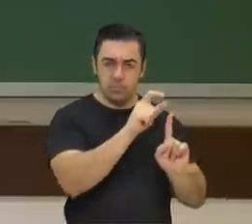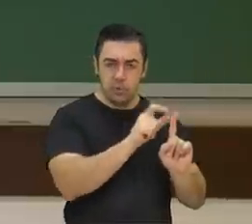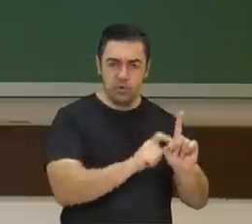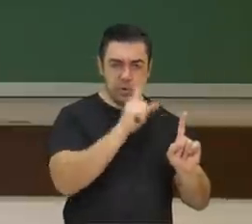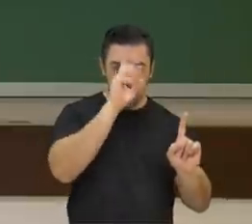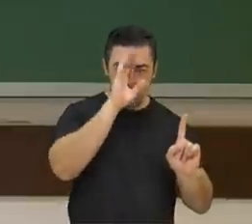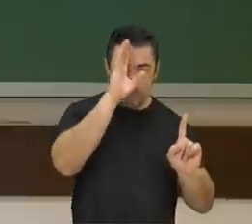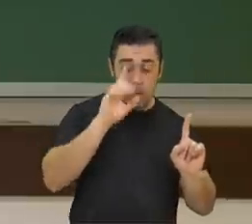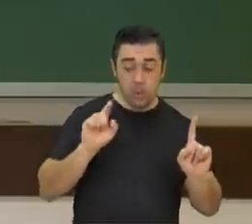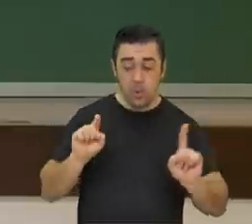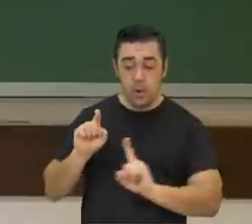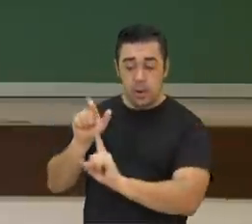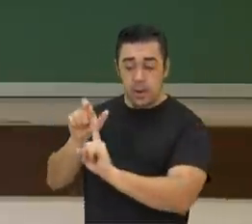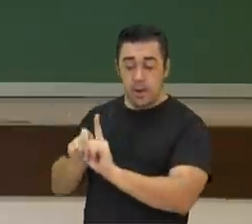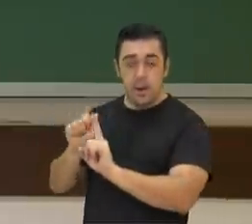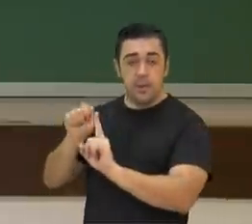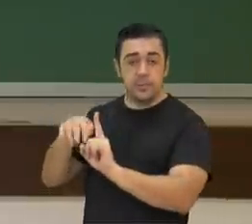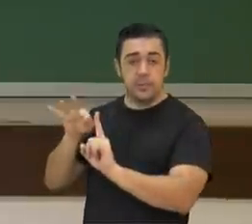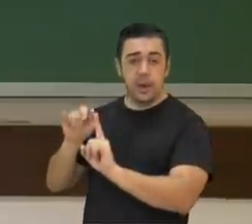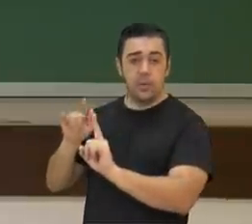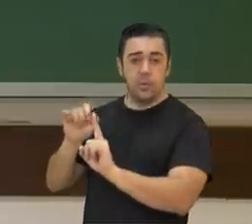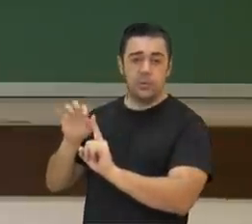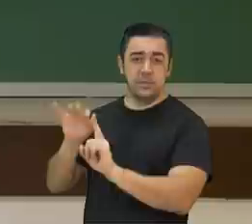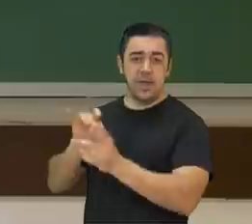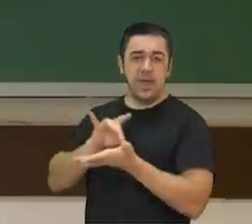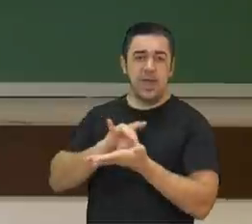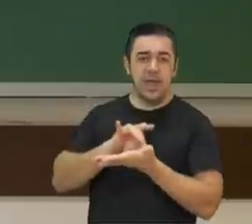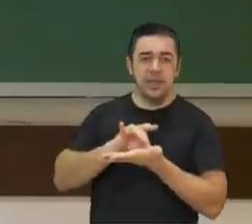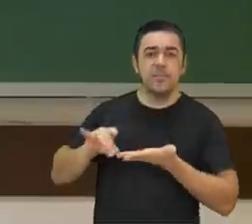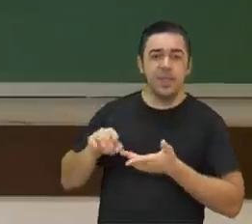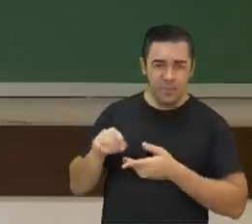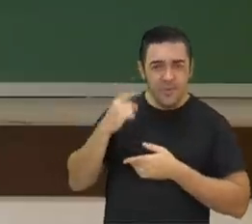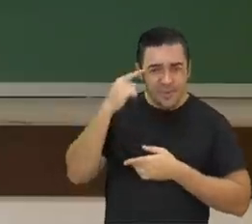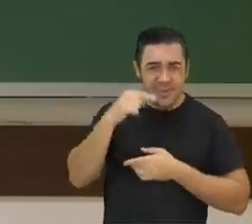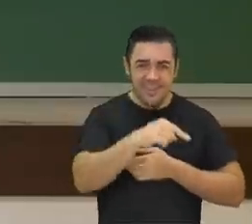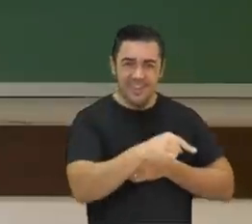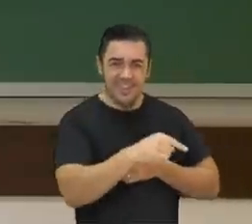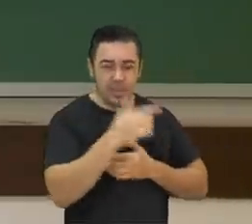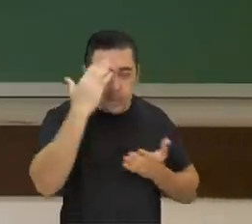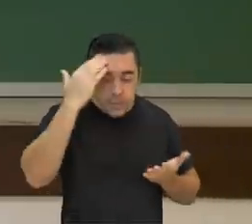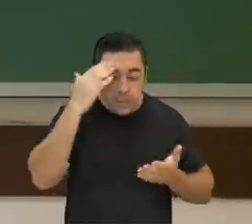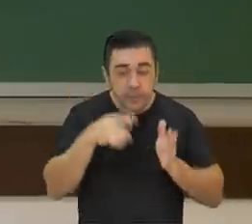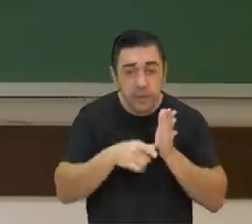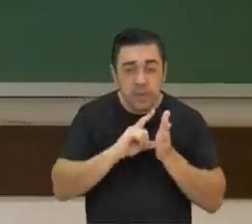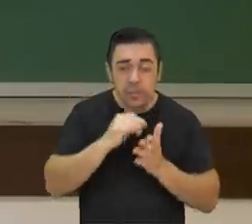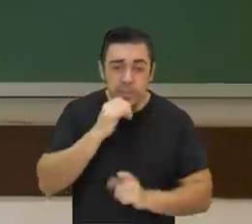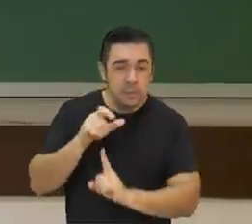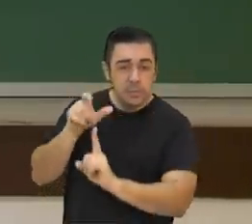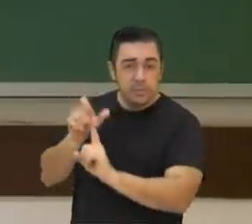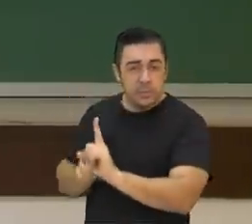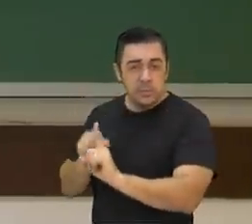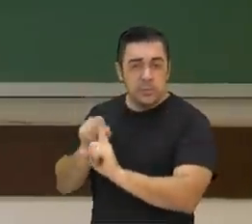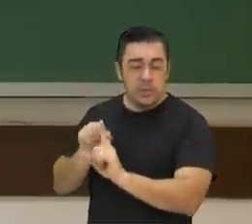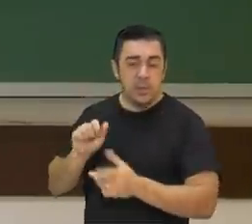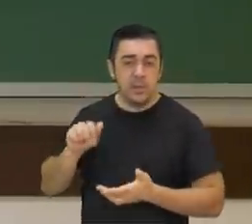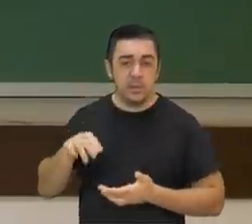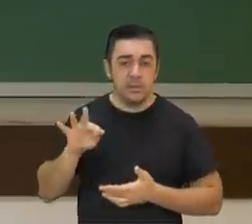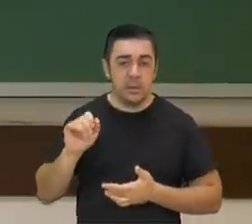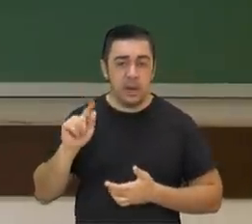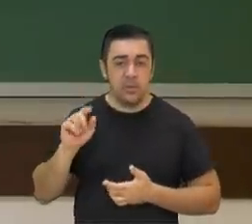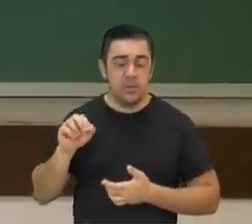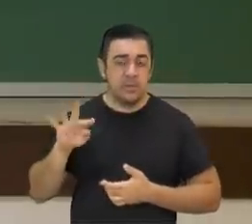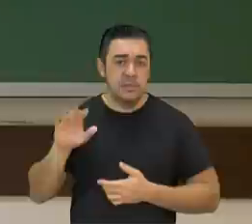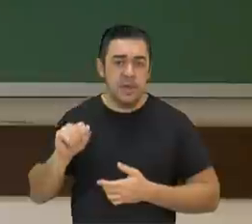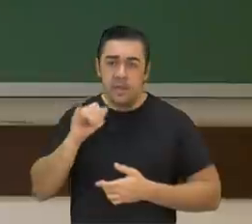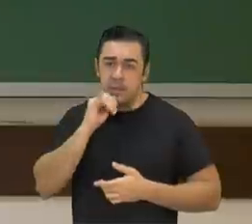tudo para atrapalhar as coisas, né? Para que não deem certo para o personagem principal. Então, sempre ele seria, no caso, aquela